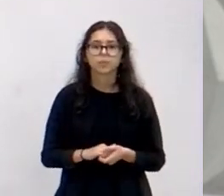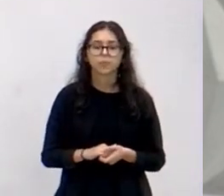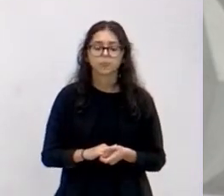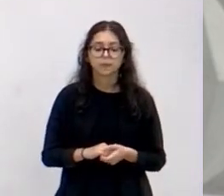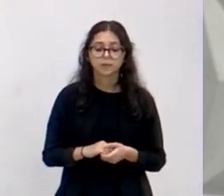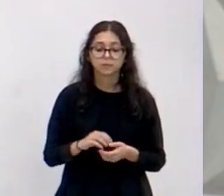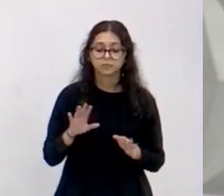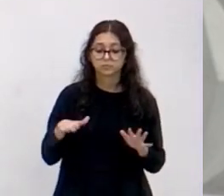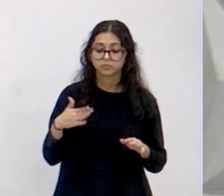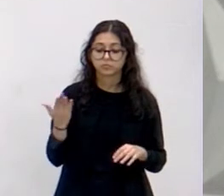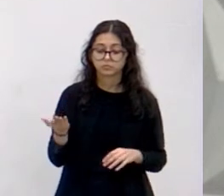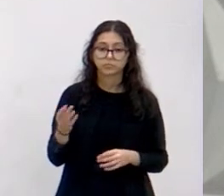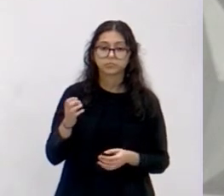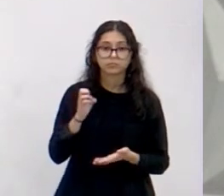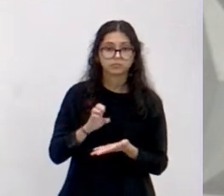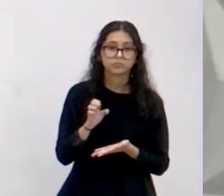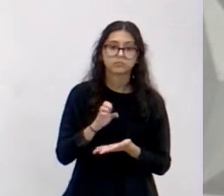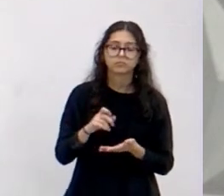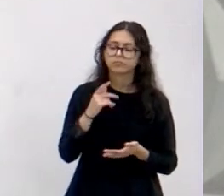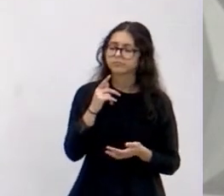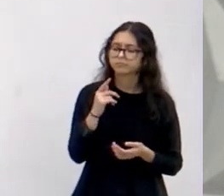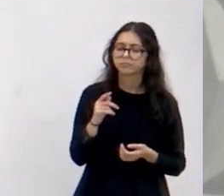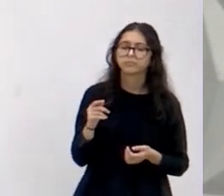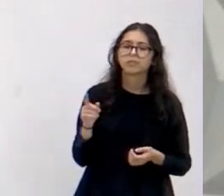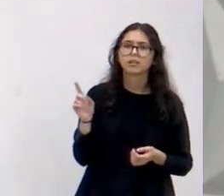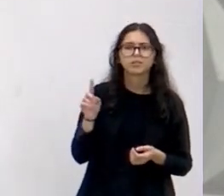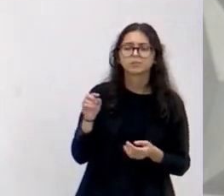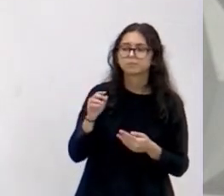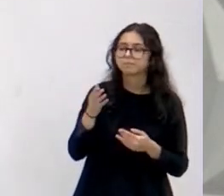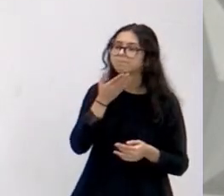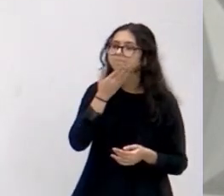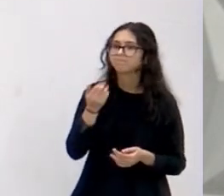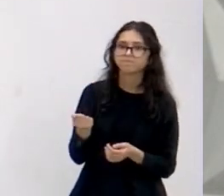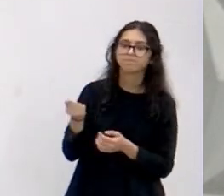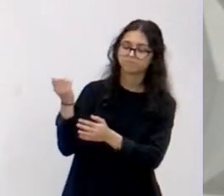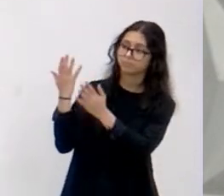sou melhor do que os meus antepassados